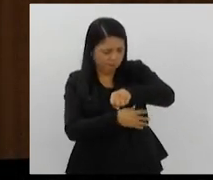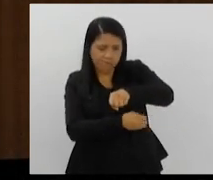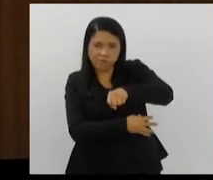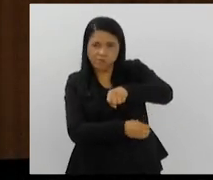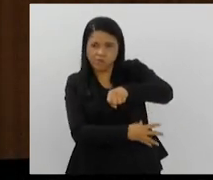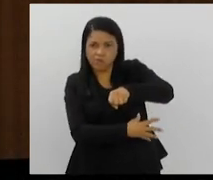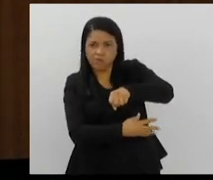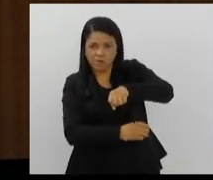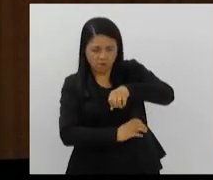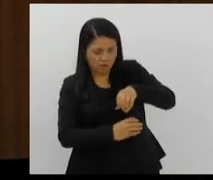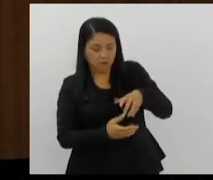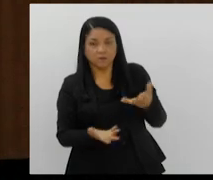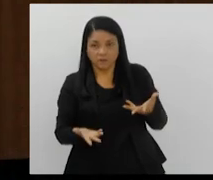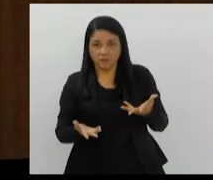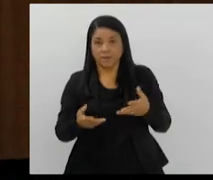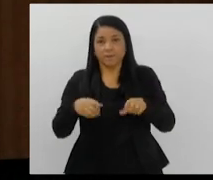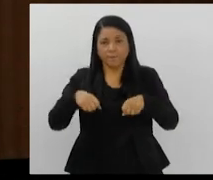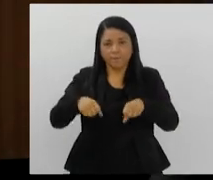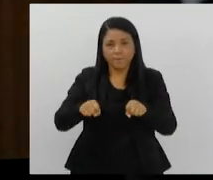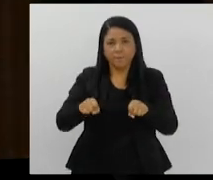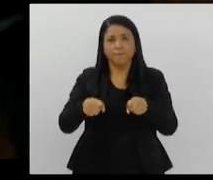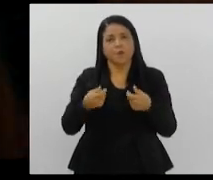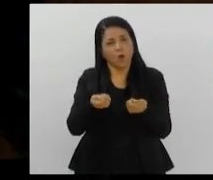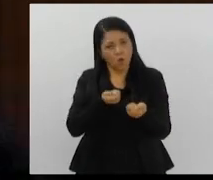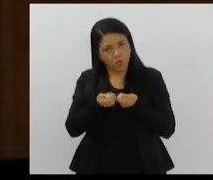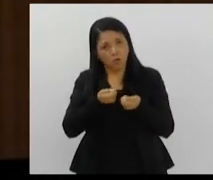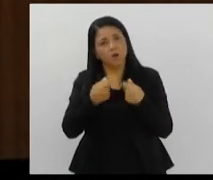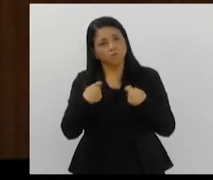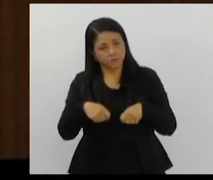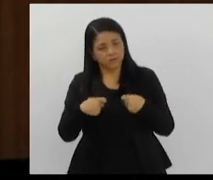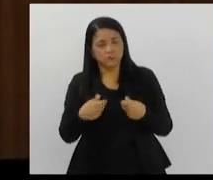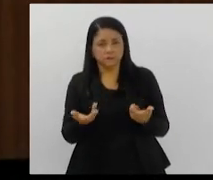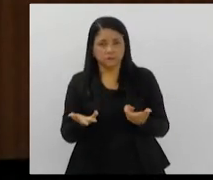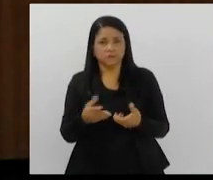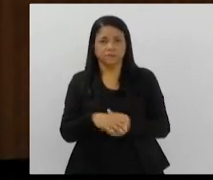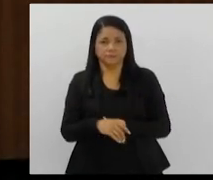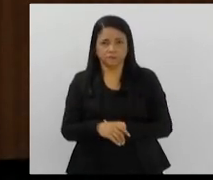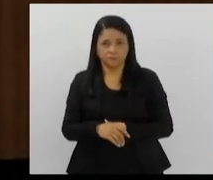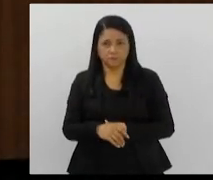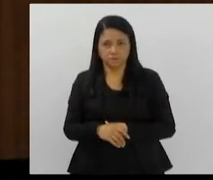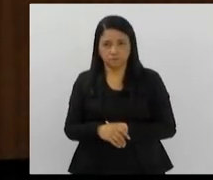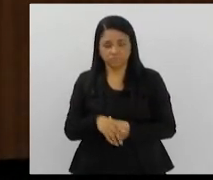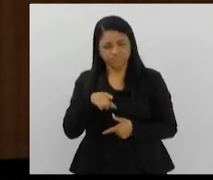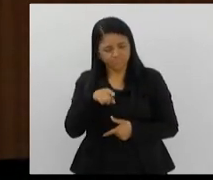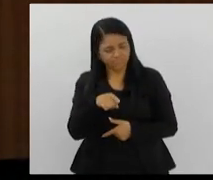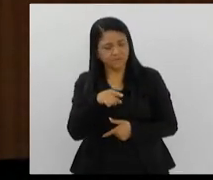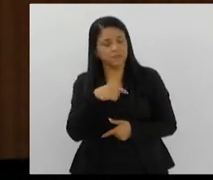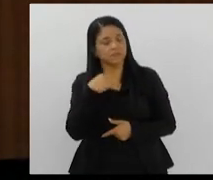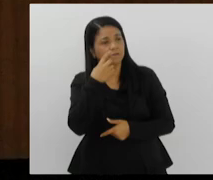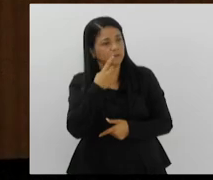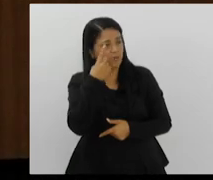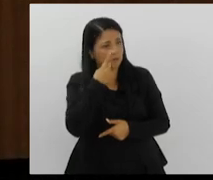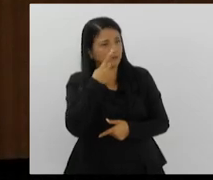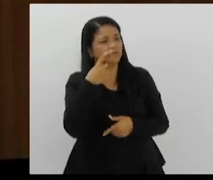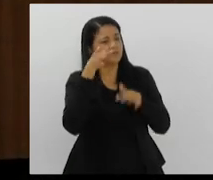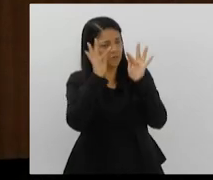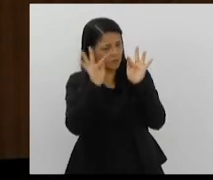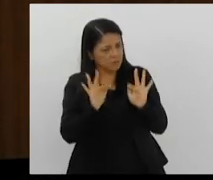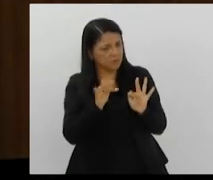das motos no Rio de Janeiro, das motocicletas. Queria dizer, deputado Cosolino, Vossa Excelência foi feliz, porque